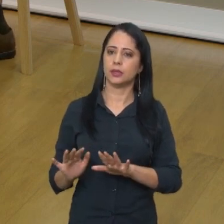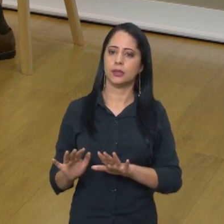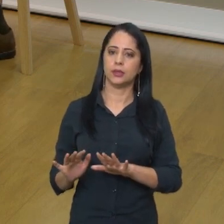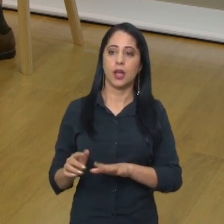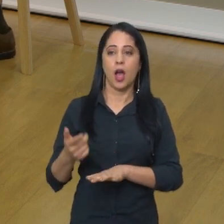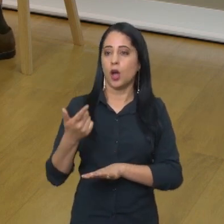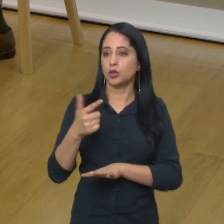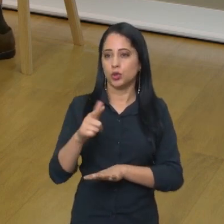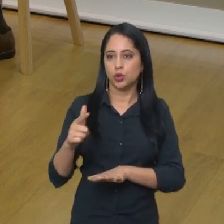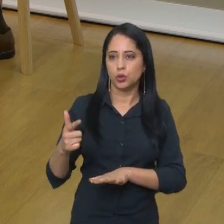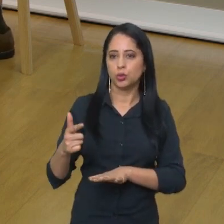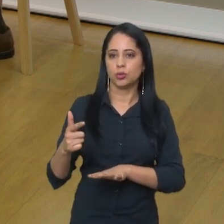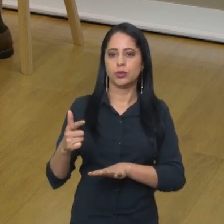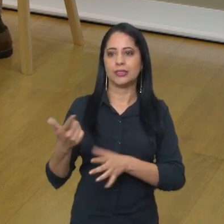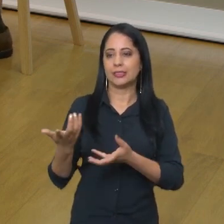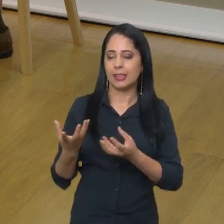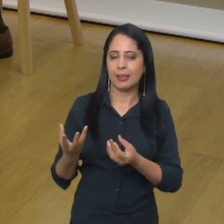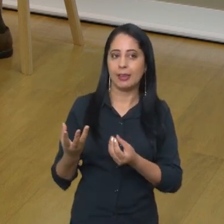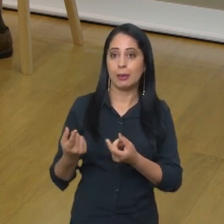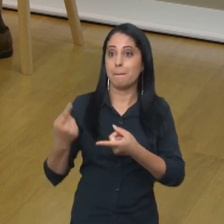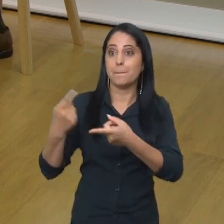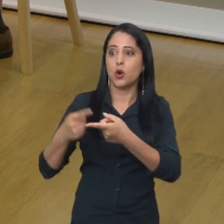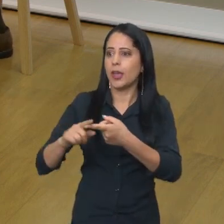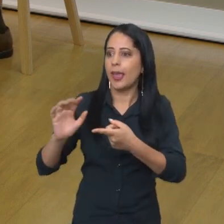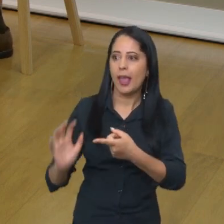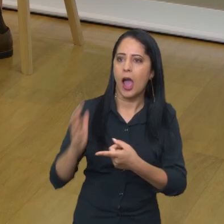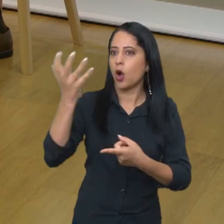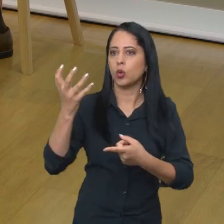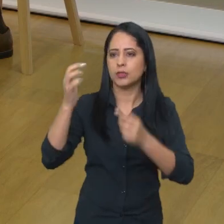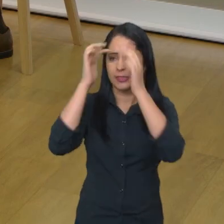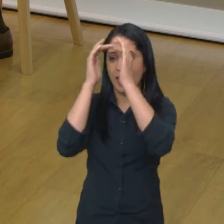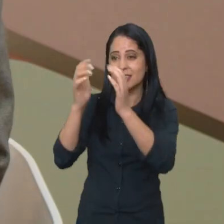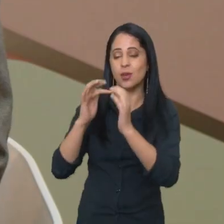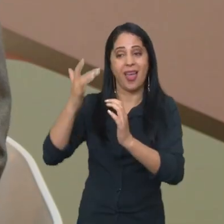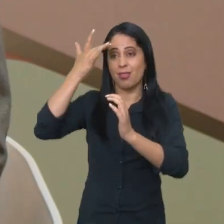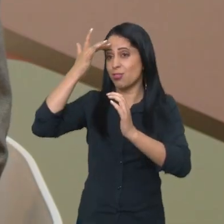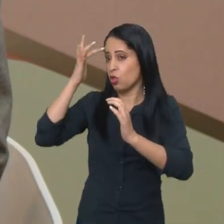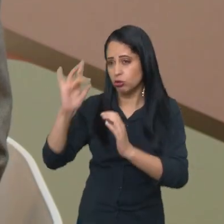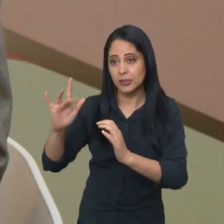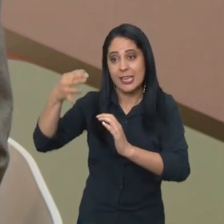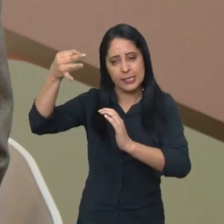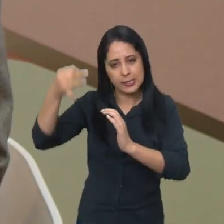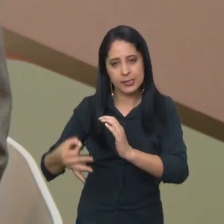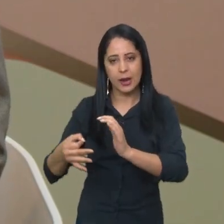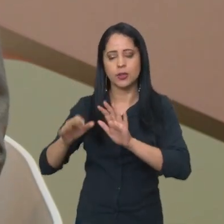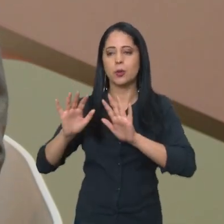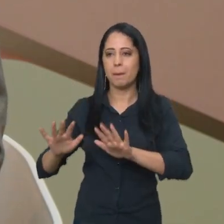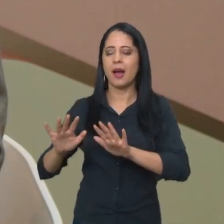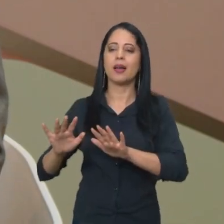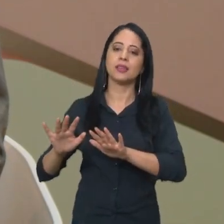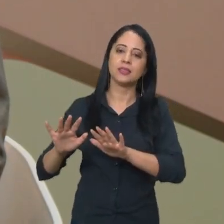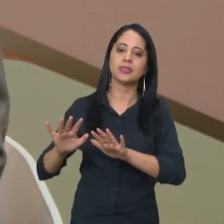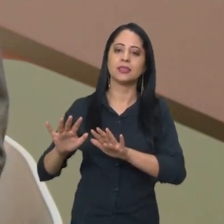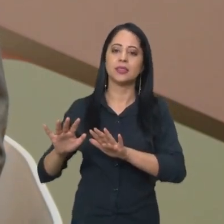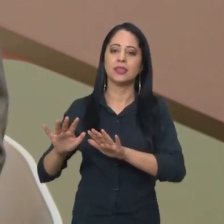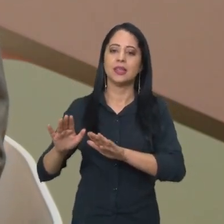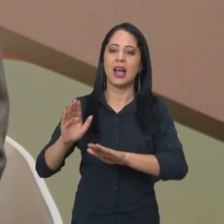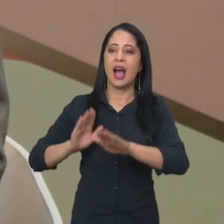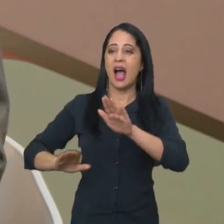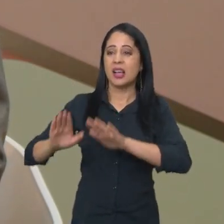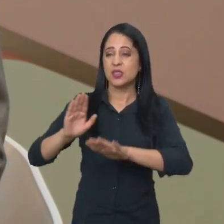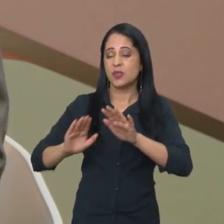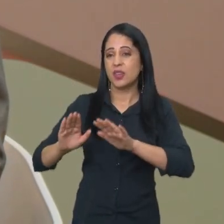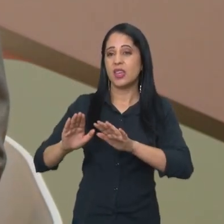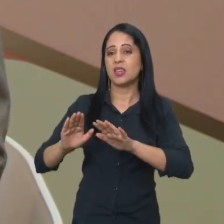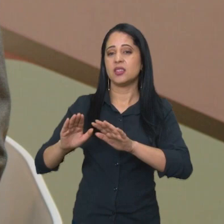não tem a gente não sabe o que desencadeia o Alzheimer. As demências em si dependem de um monte